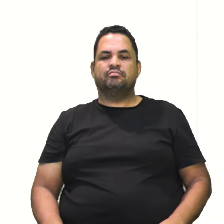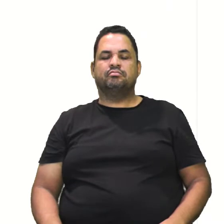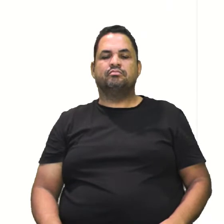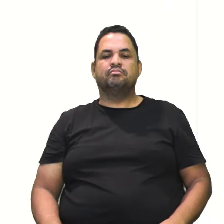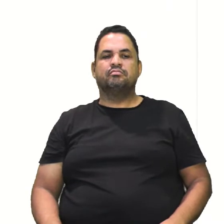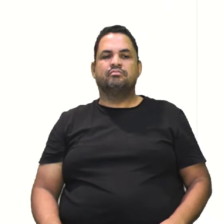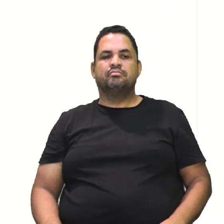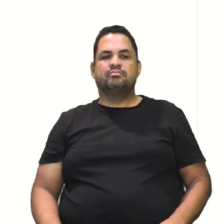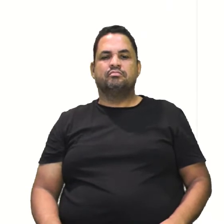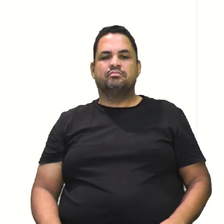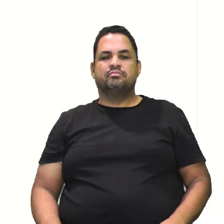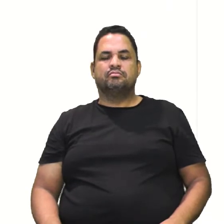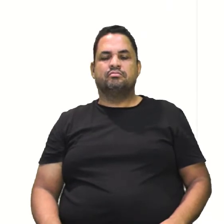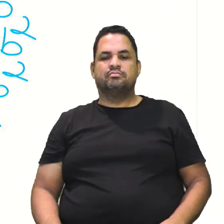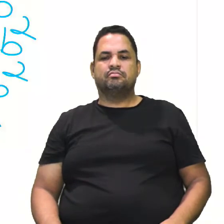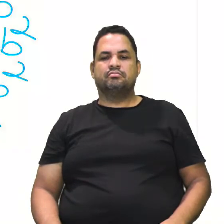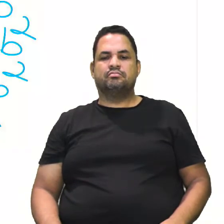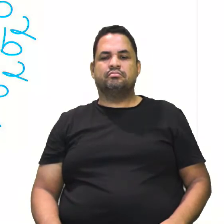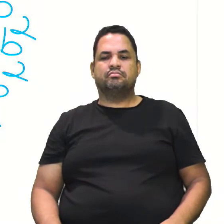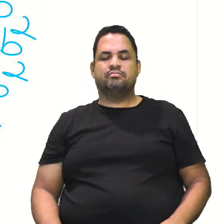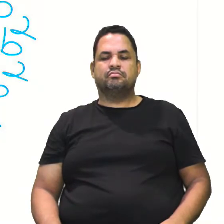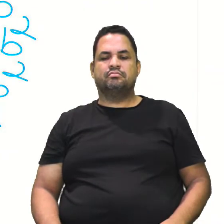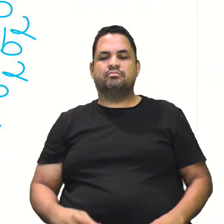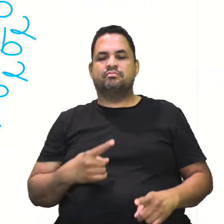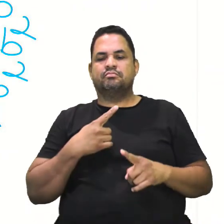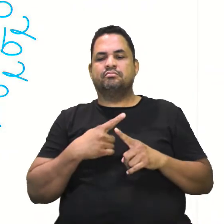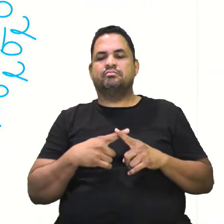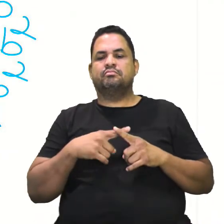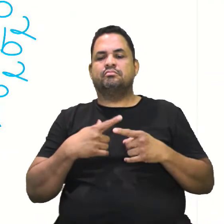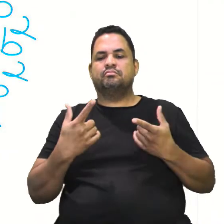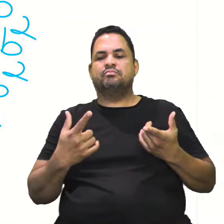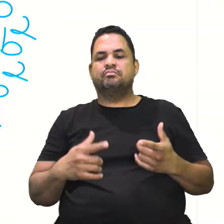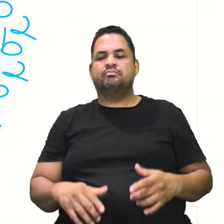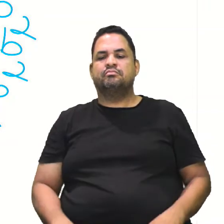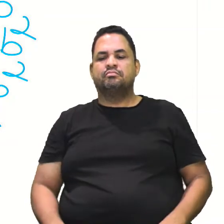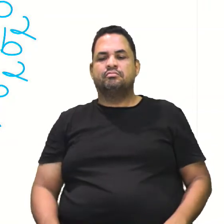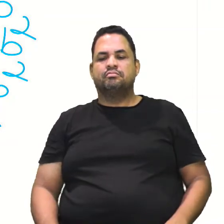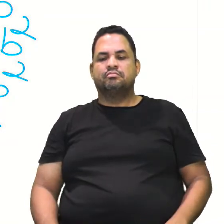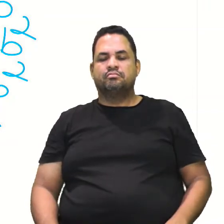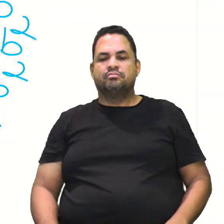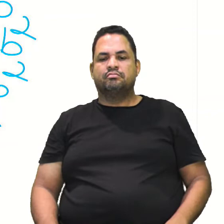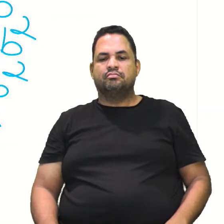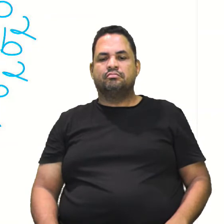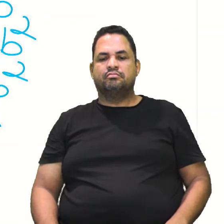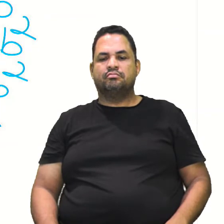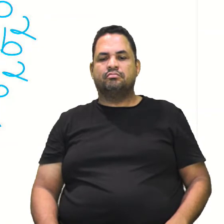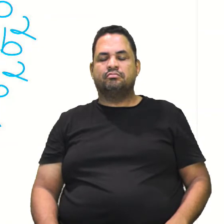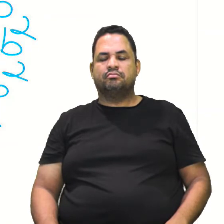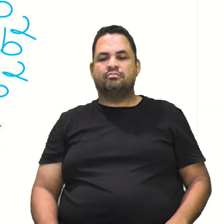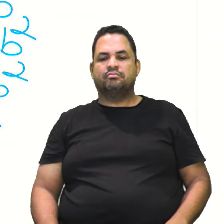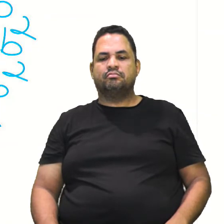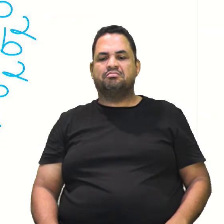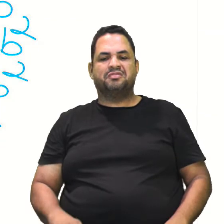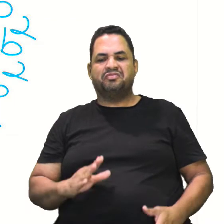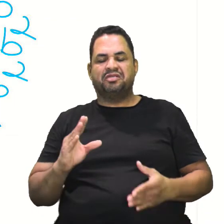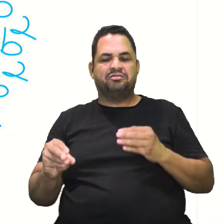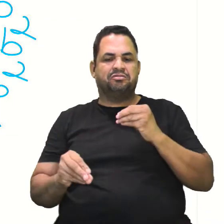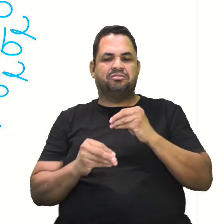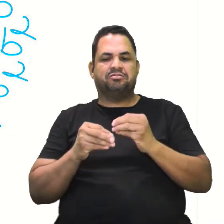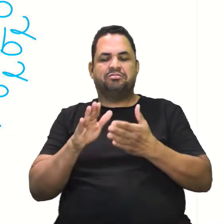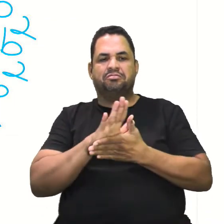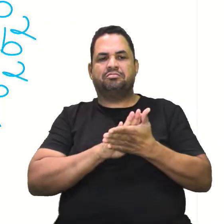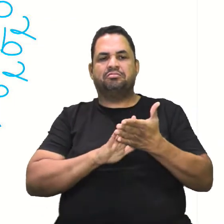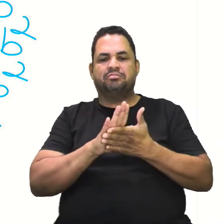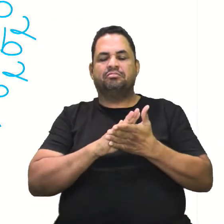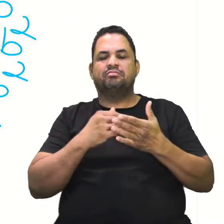mesmo. Peraí. Porque o que vai nos acrescentar, né? A gente resolver. Não vai acrescentar em nada, porque